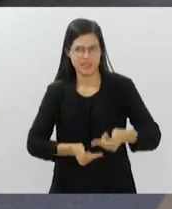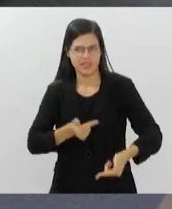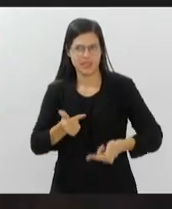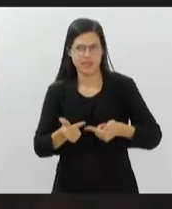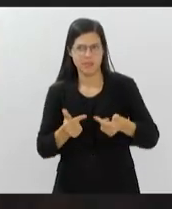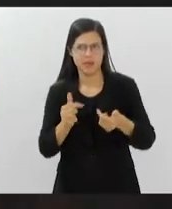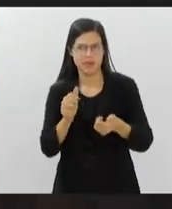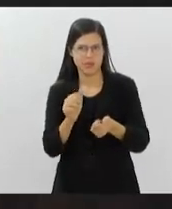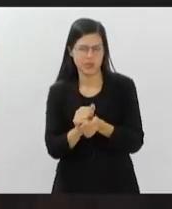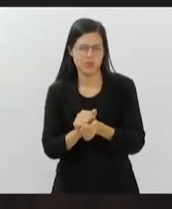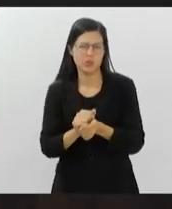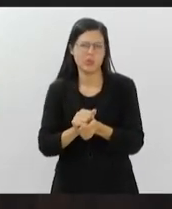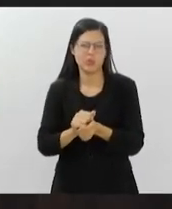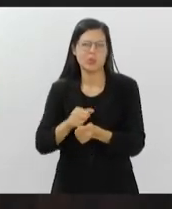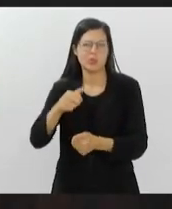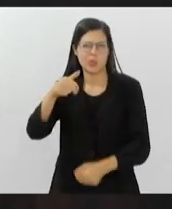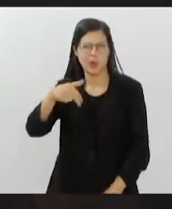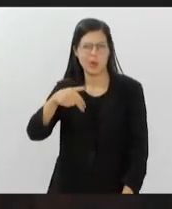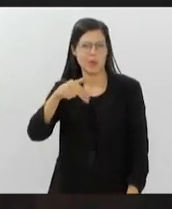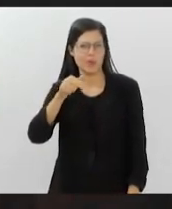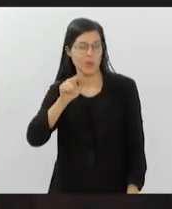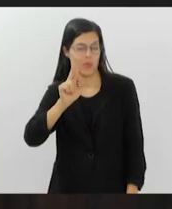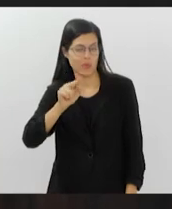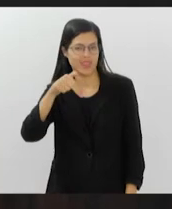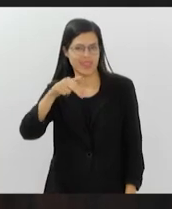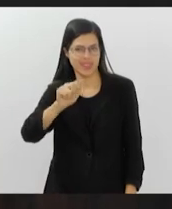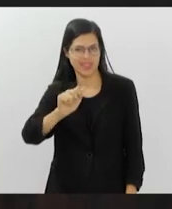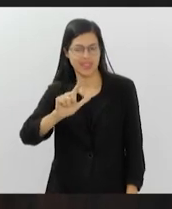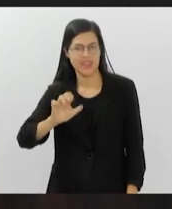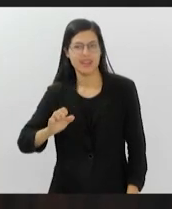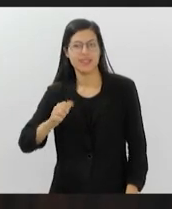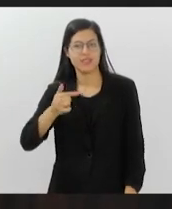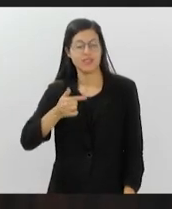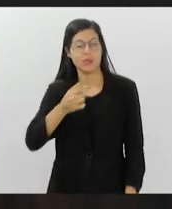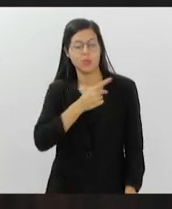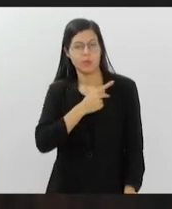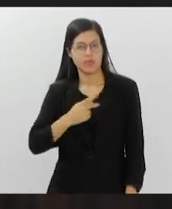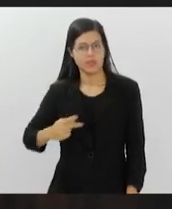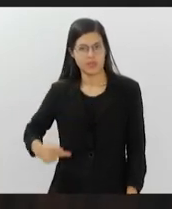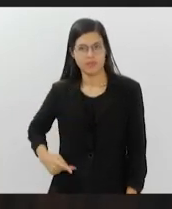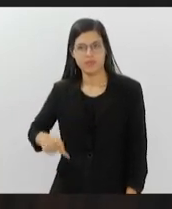aos unalianos. Como vice-presidente da região Sudeste da UNALI